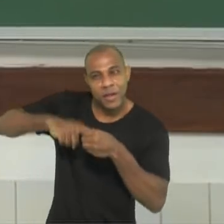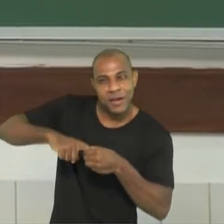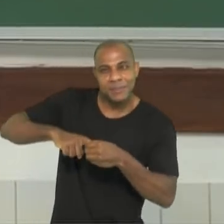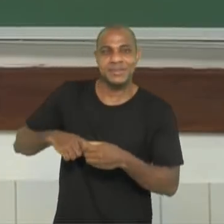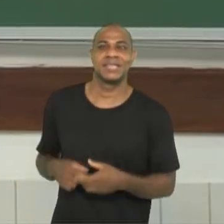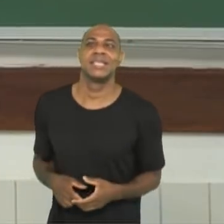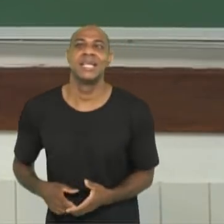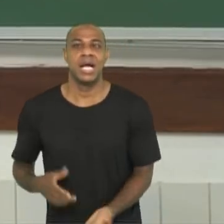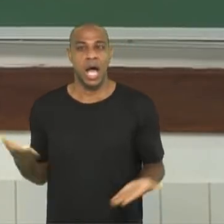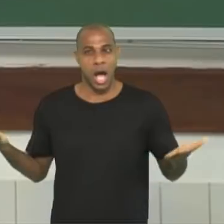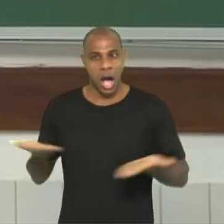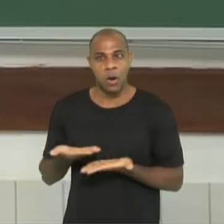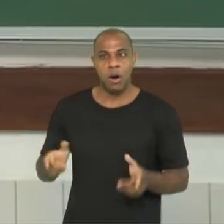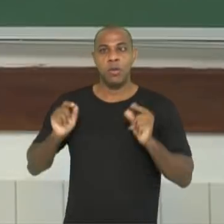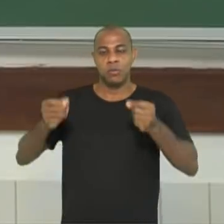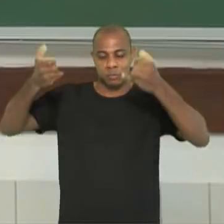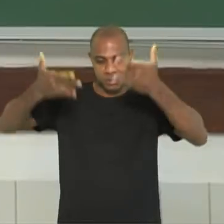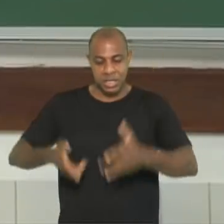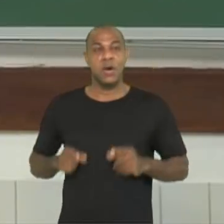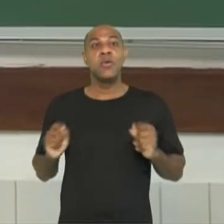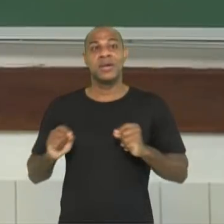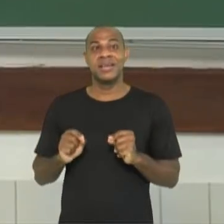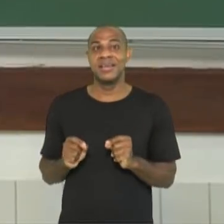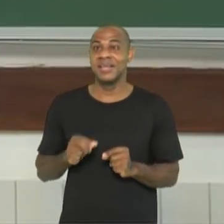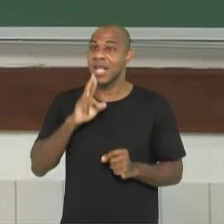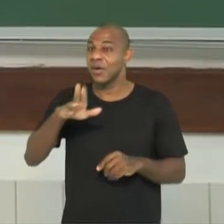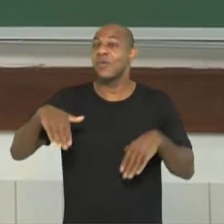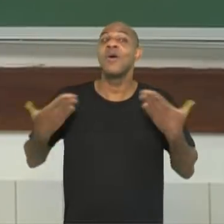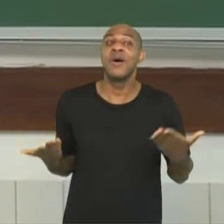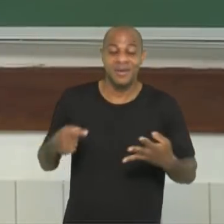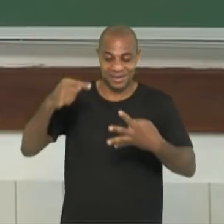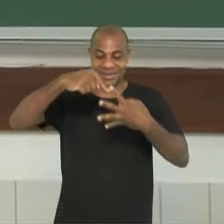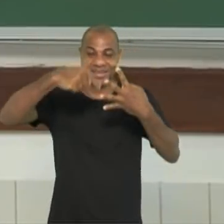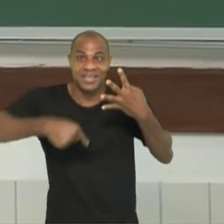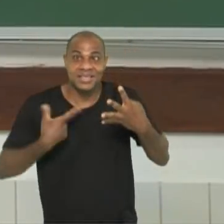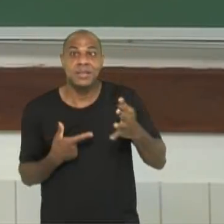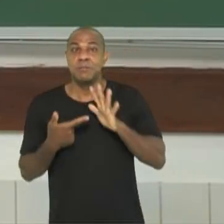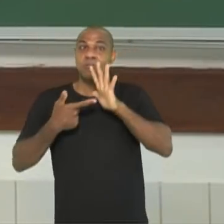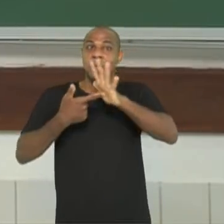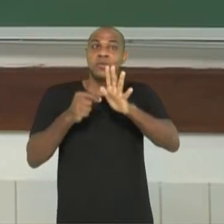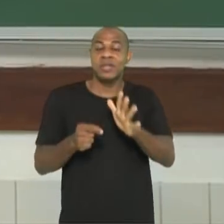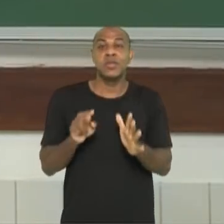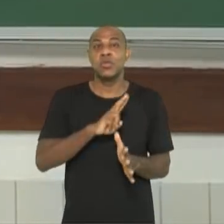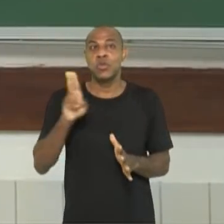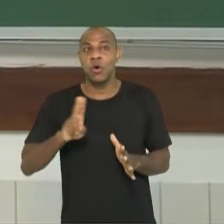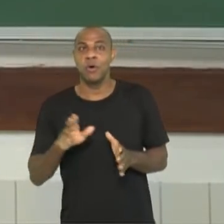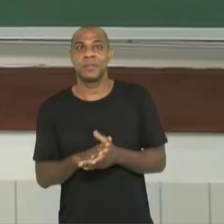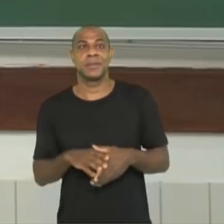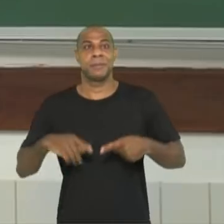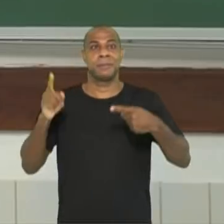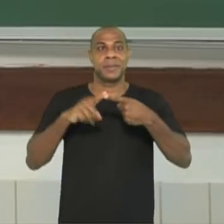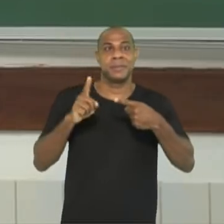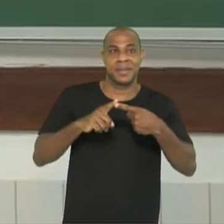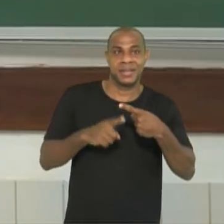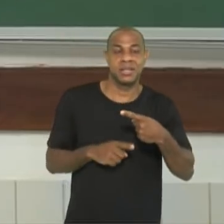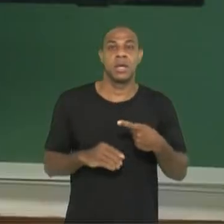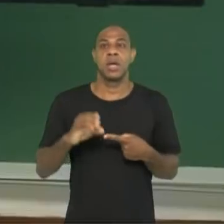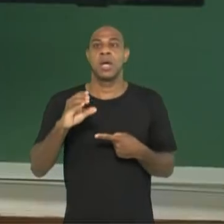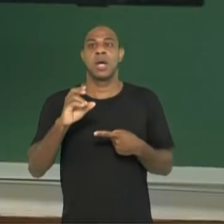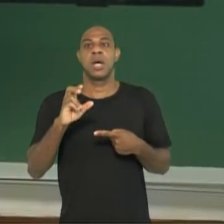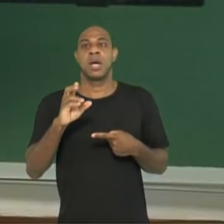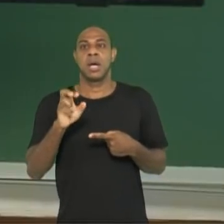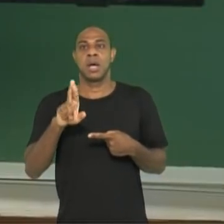Voltamos! E agora você vai me dizer qual das alternativas tem a representação do nome, primeiro, de um